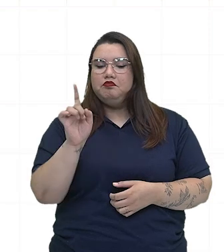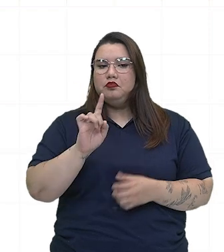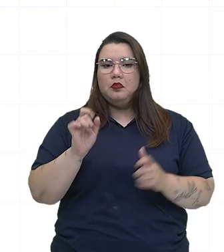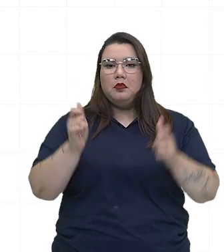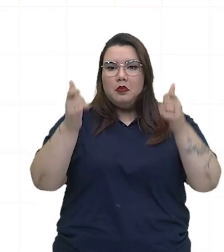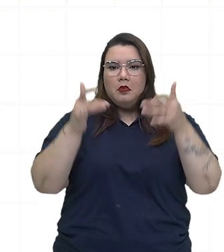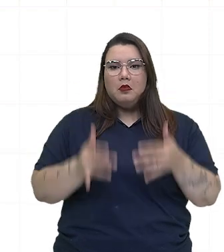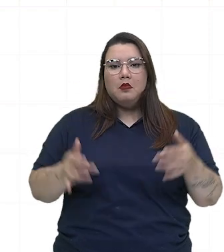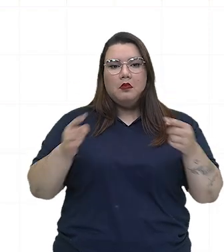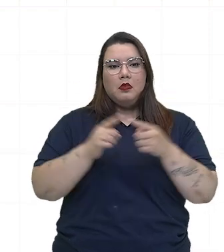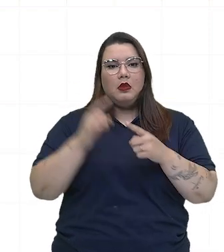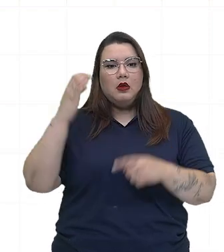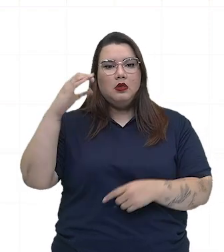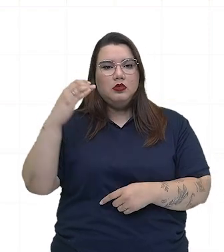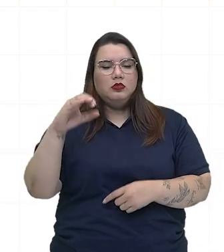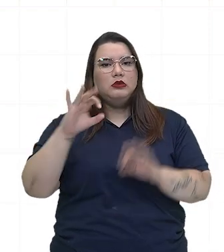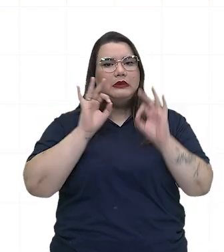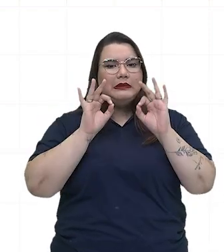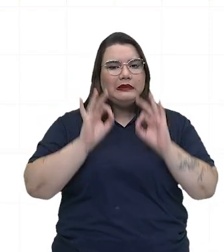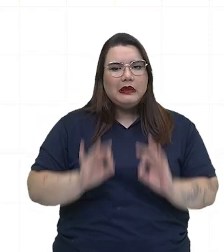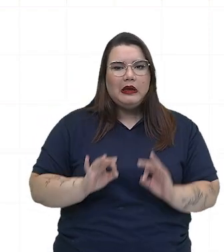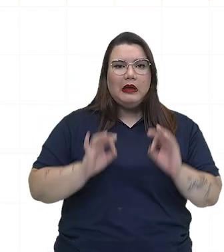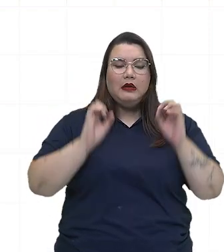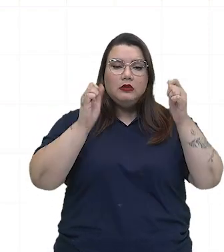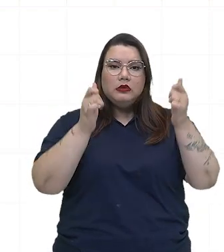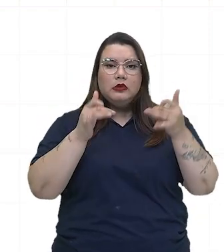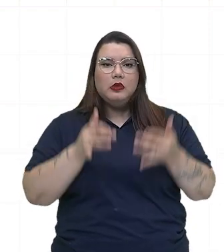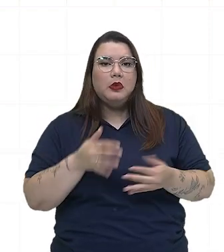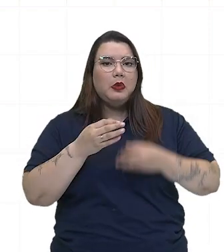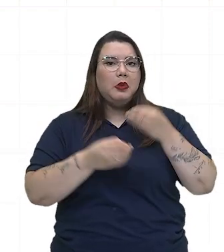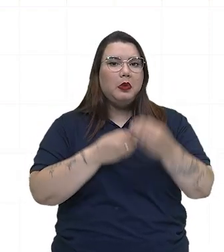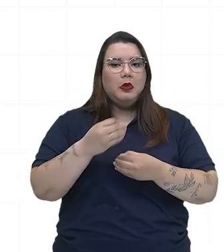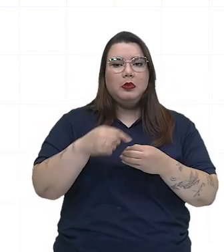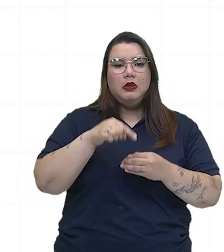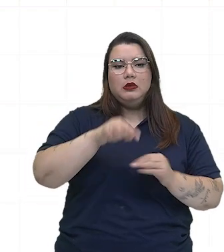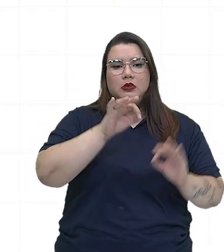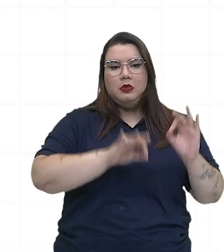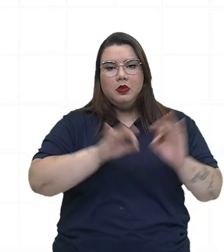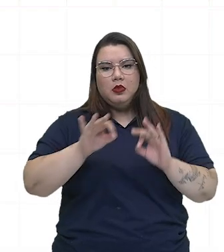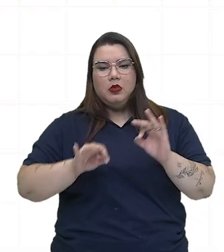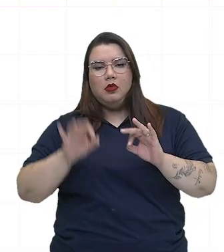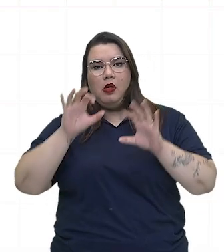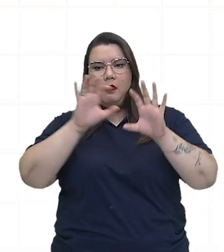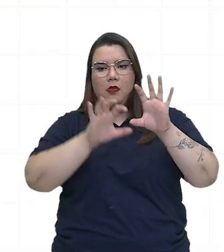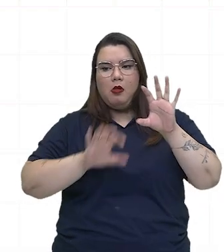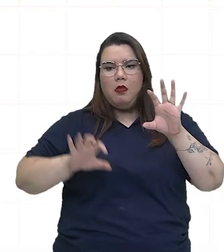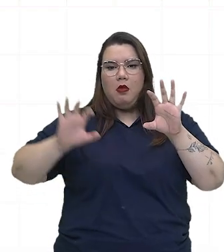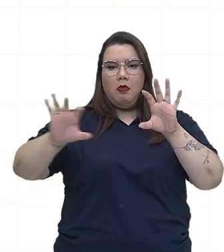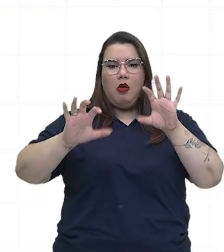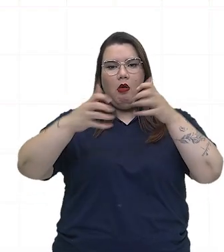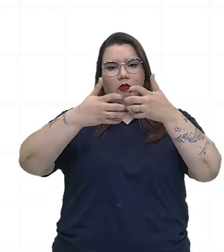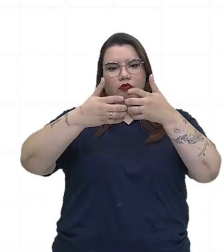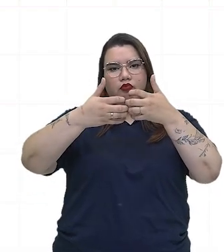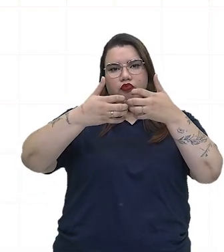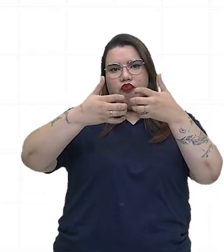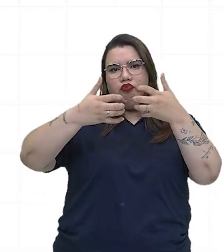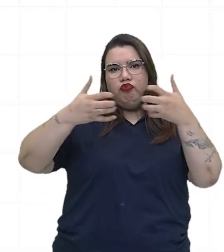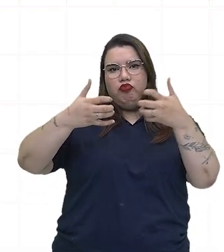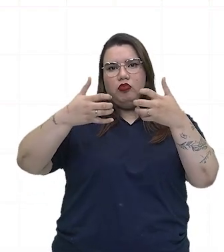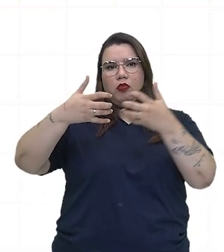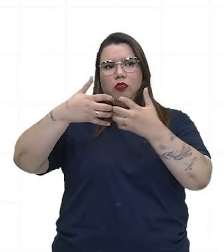explicar cientificamente, de forma convincente, esse processo de deslocamento